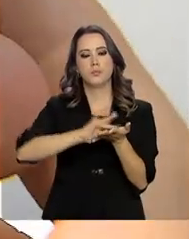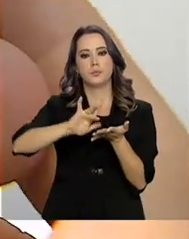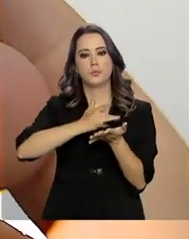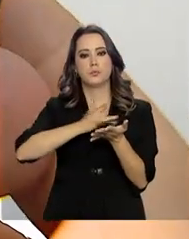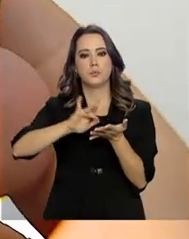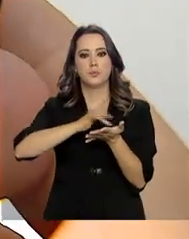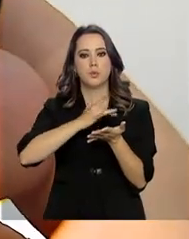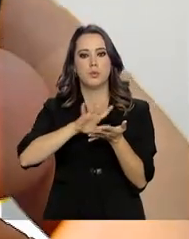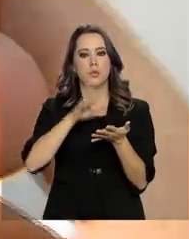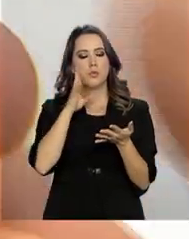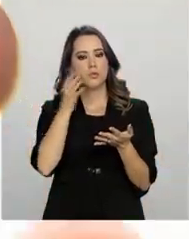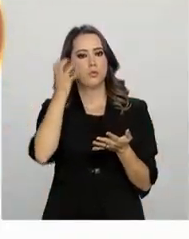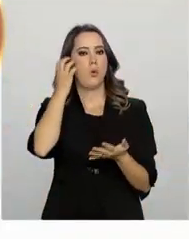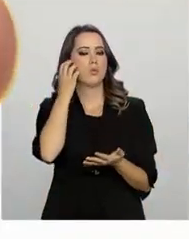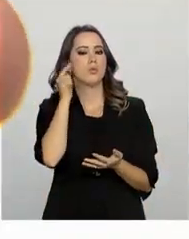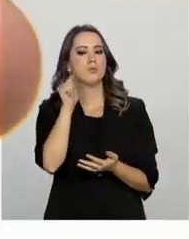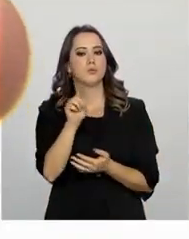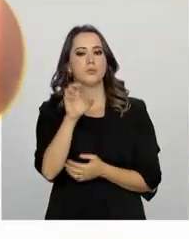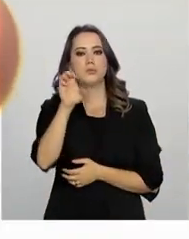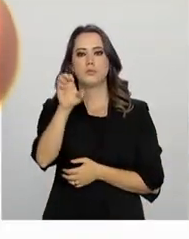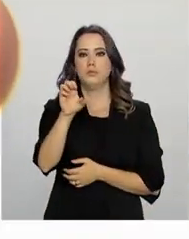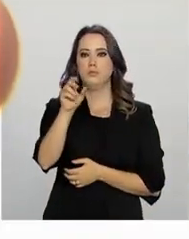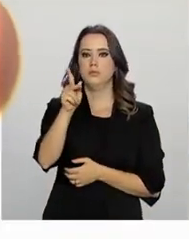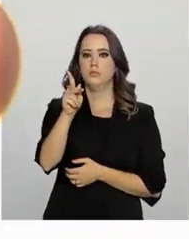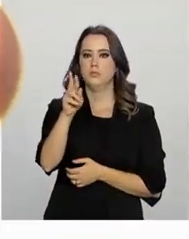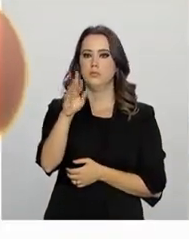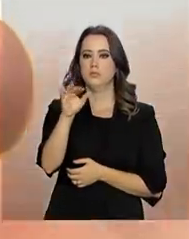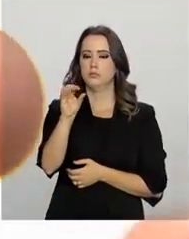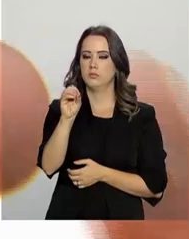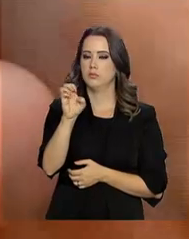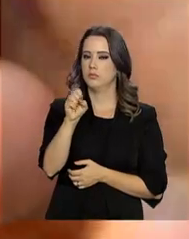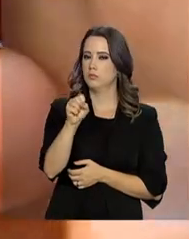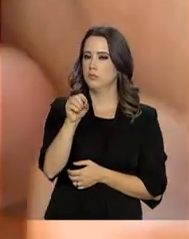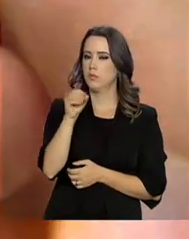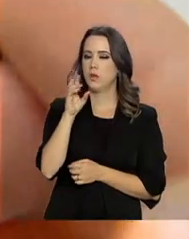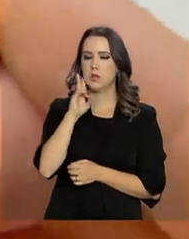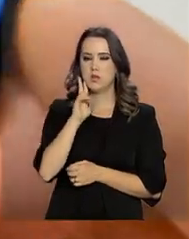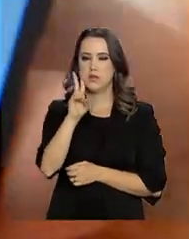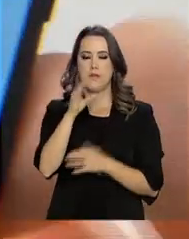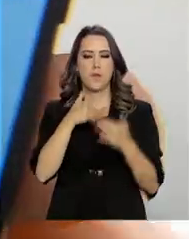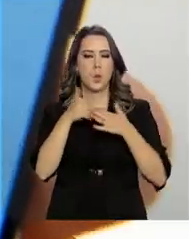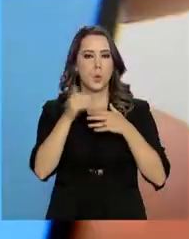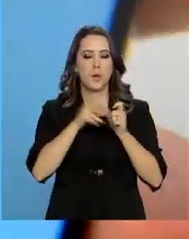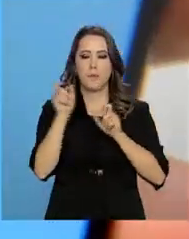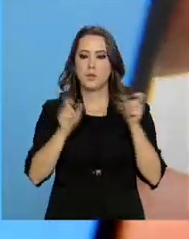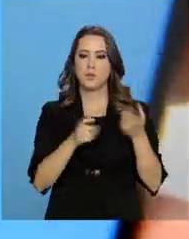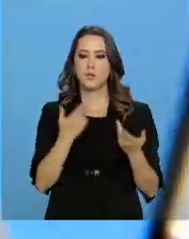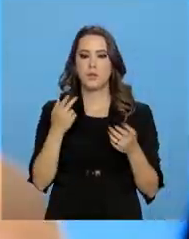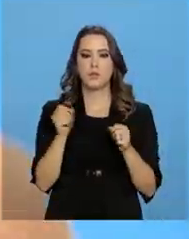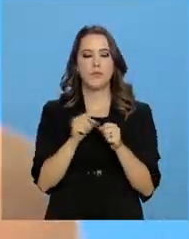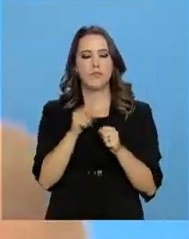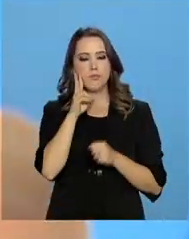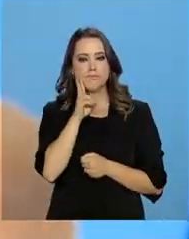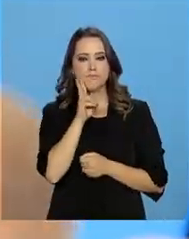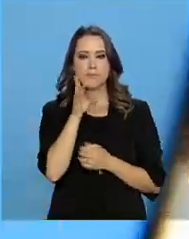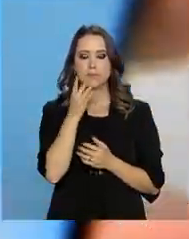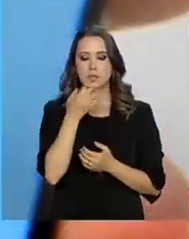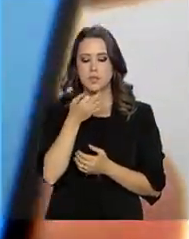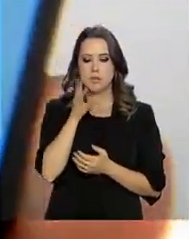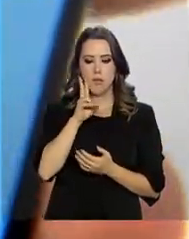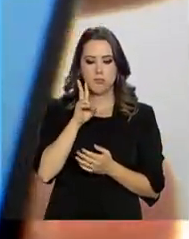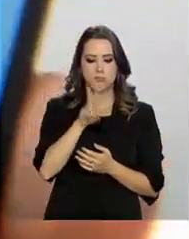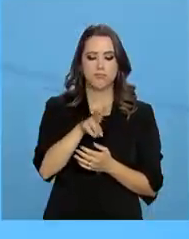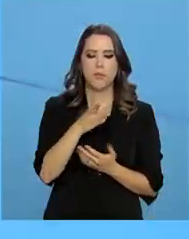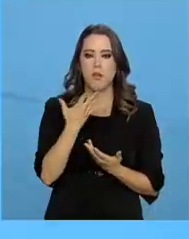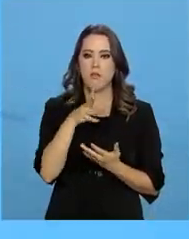o aplicativo é processo o recurso permite a qualquer usuário realizar consultas tendo em